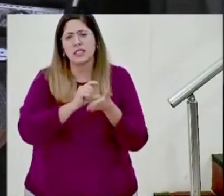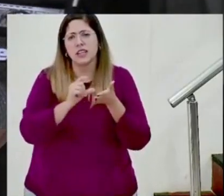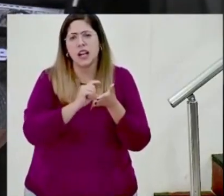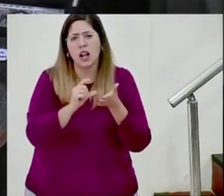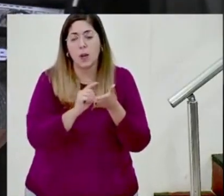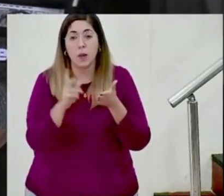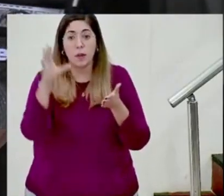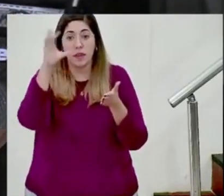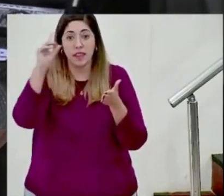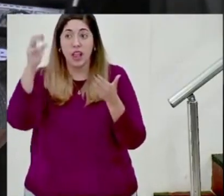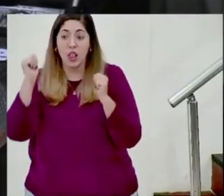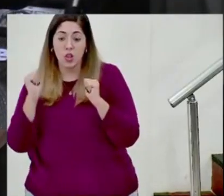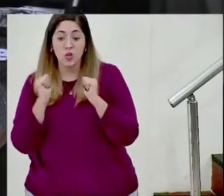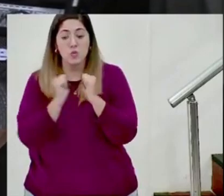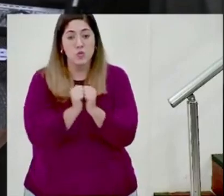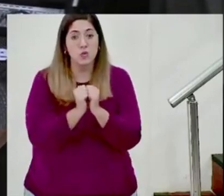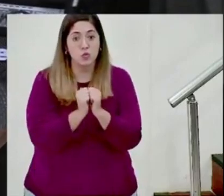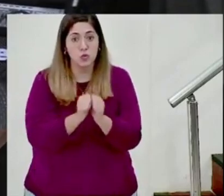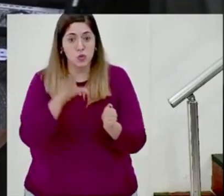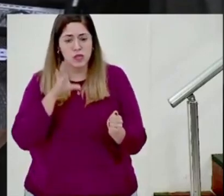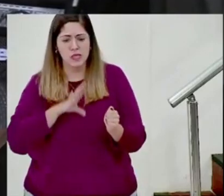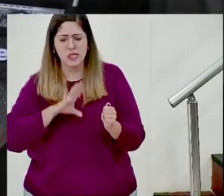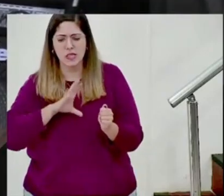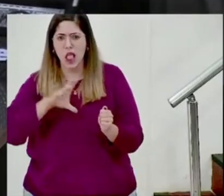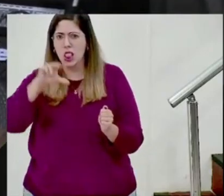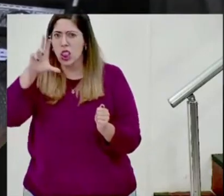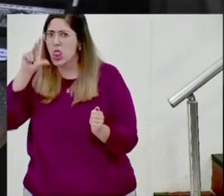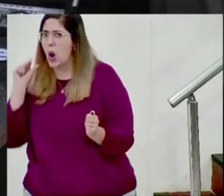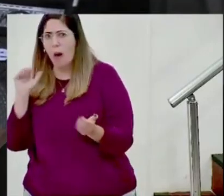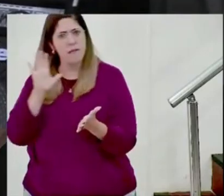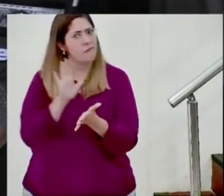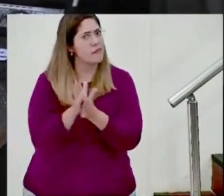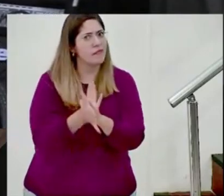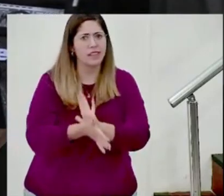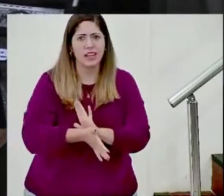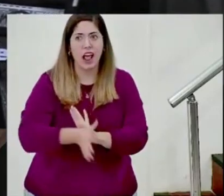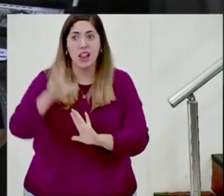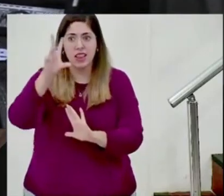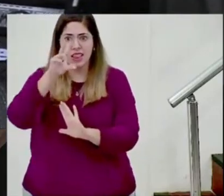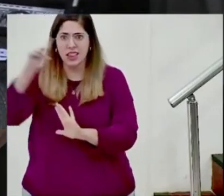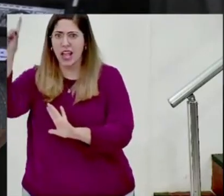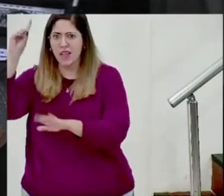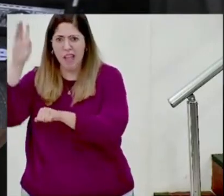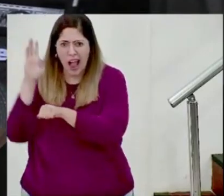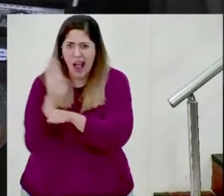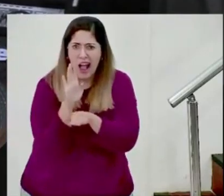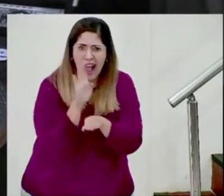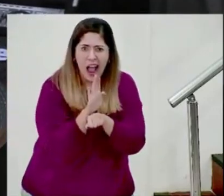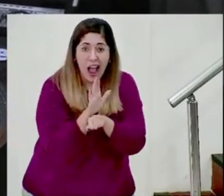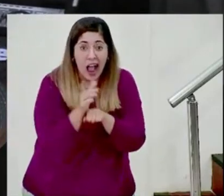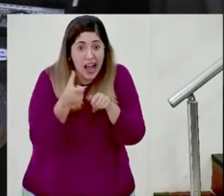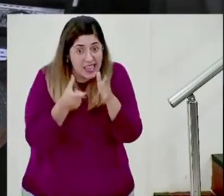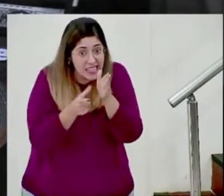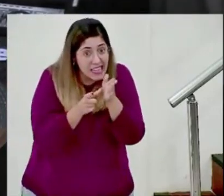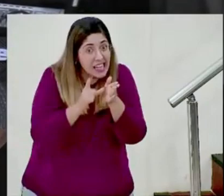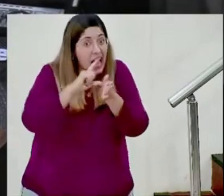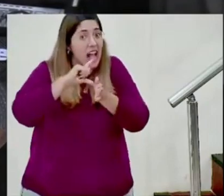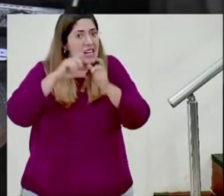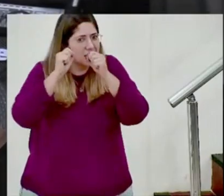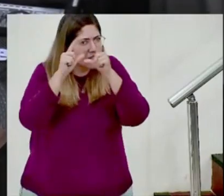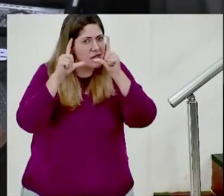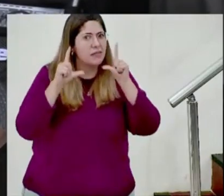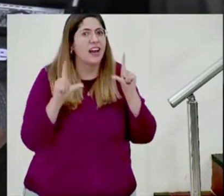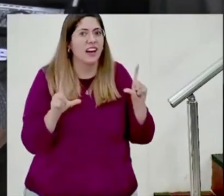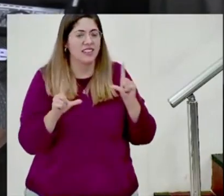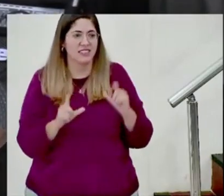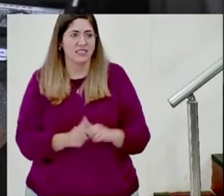Deus está no meio desta cidade, jamais será abalada. Deus a ajudará desde antemanhã. Na tradução da